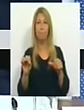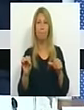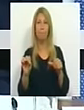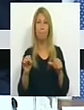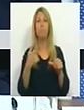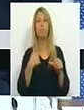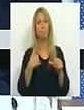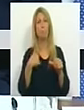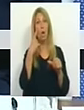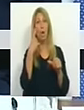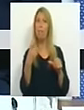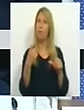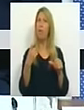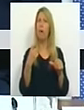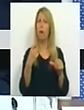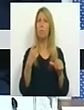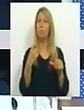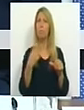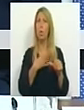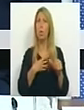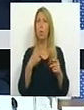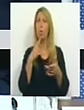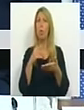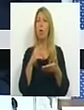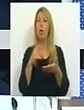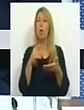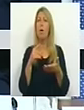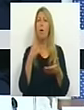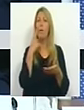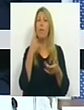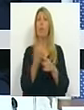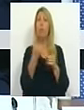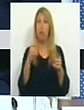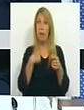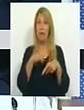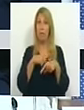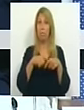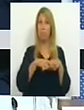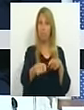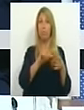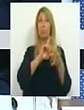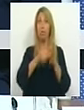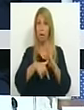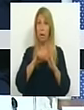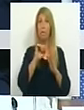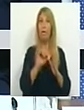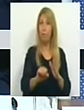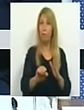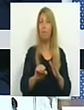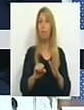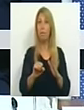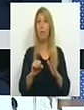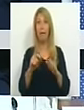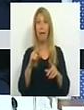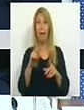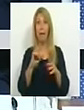e eu registrei com muito apreço quando disse, se eu bem percebi, este mandato, este projeto, é o projeto que eu quero ser, o projeto de uma carreira, eu percebi